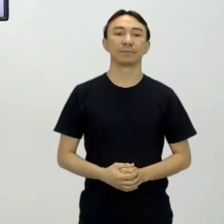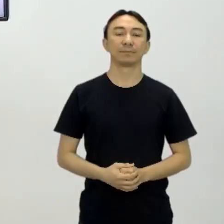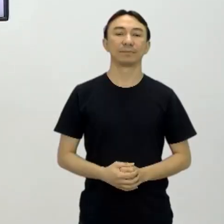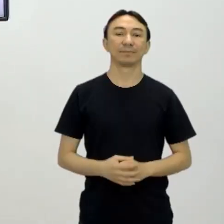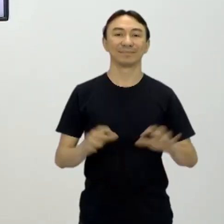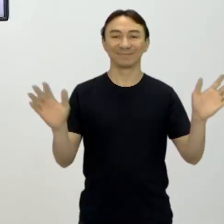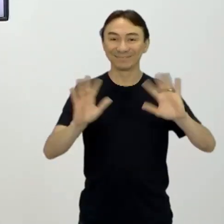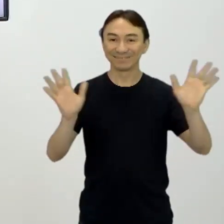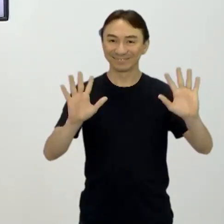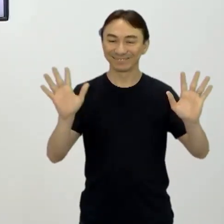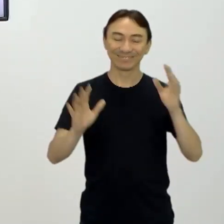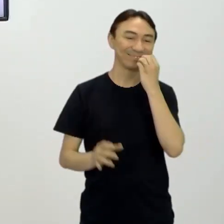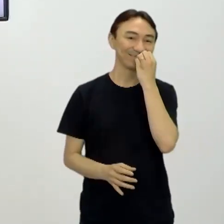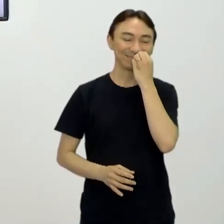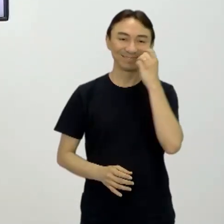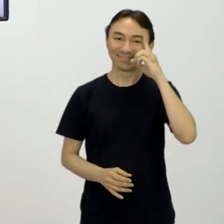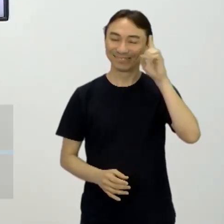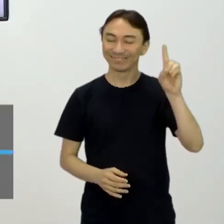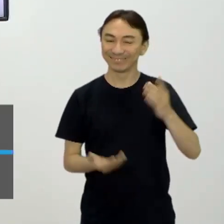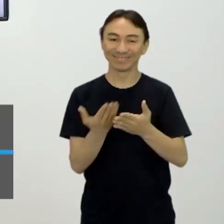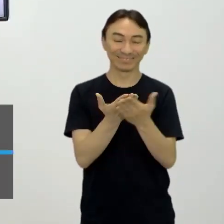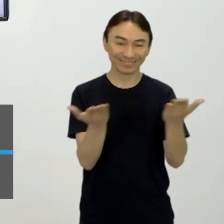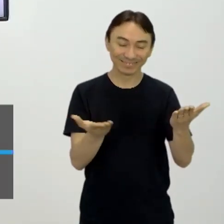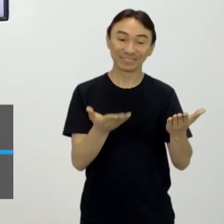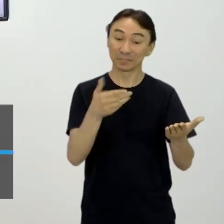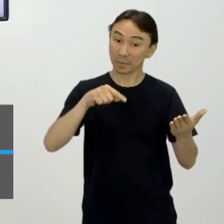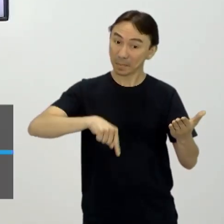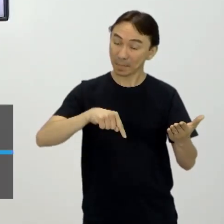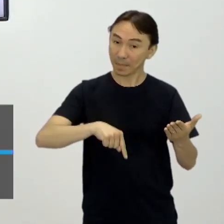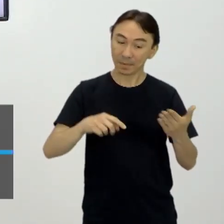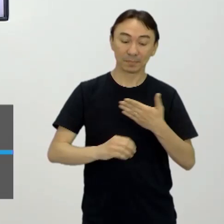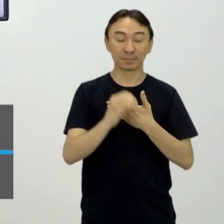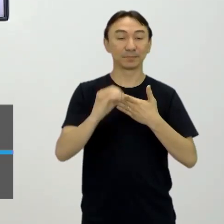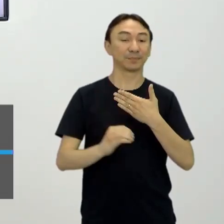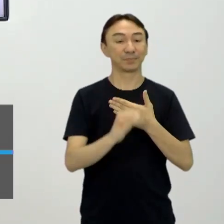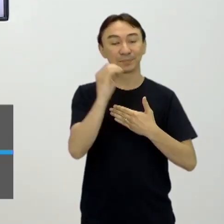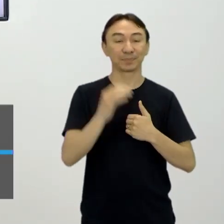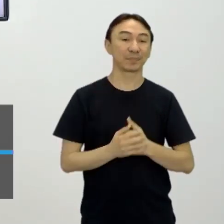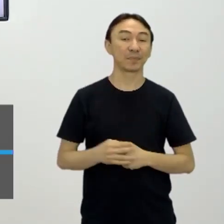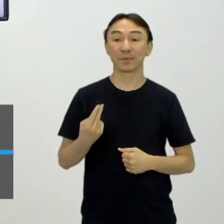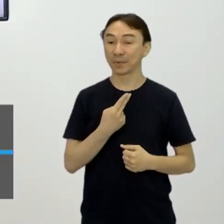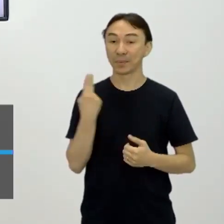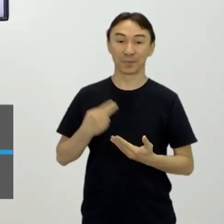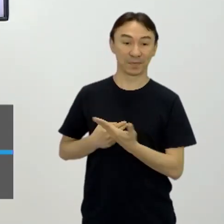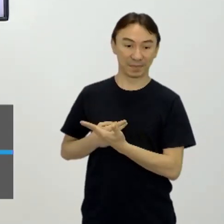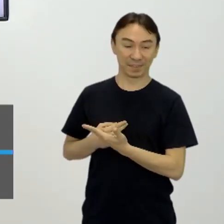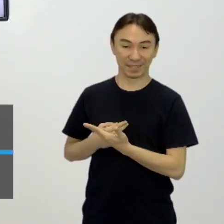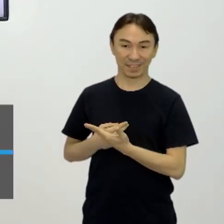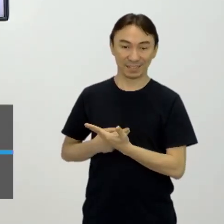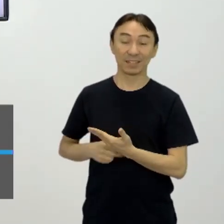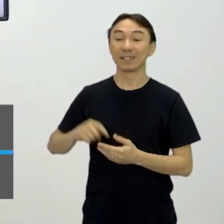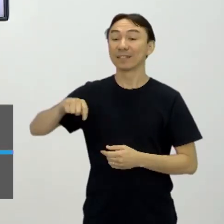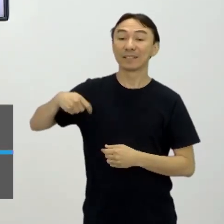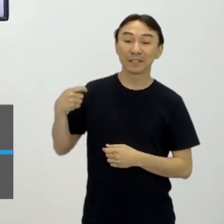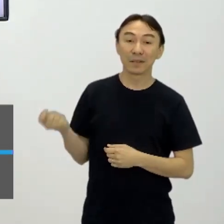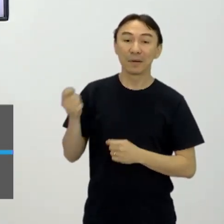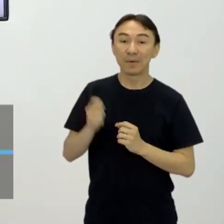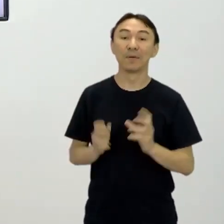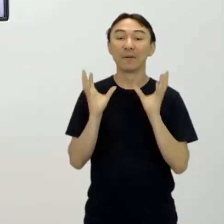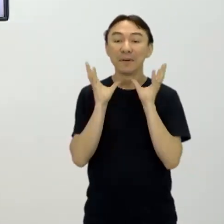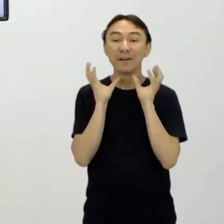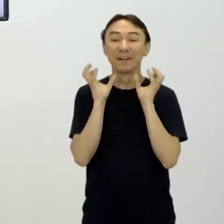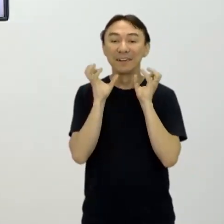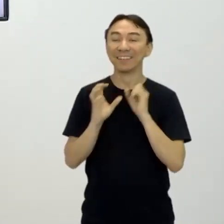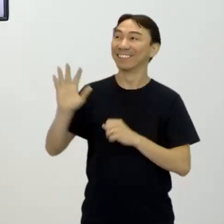Olá, sejam muito bem-vindos ao Centro de Mídias e Educação de São Paulo. Eu sou o Tony, seu professor de matemática. Estou aqui já com o Helder.